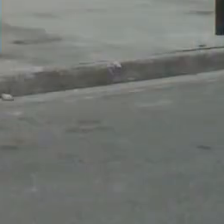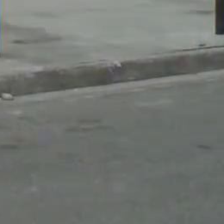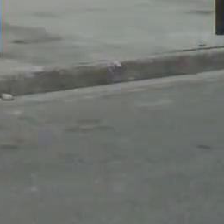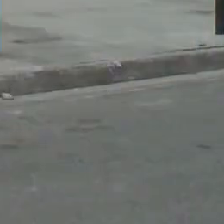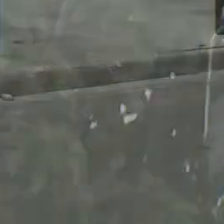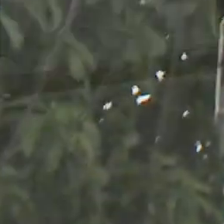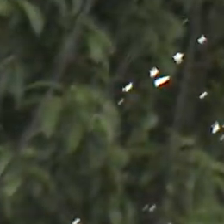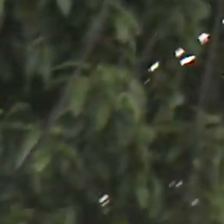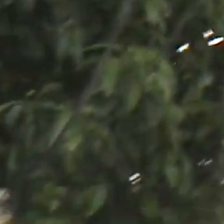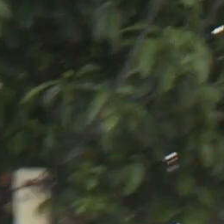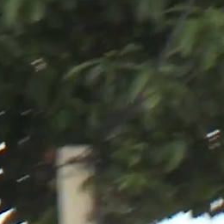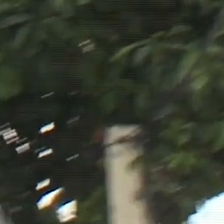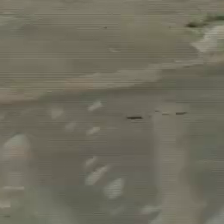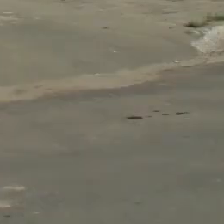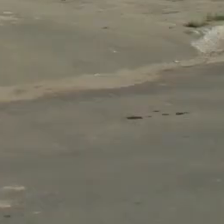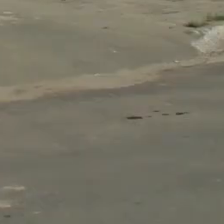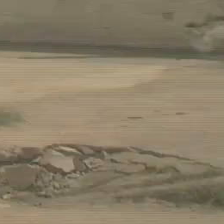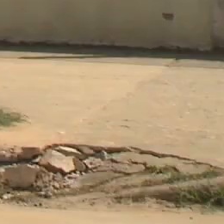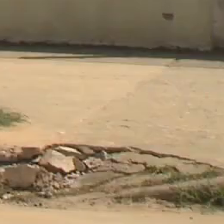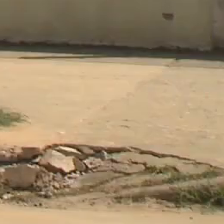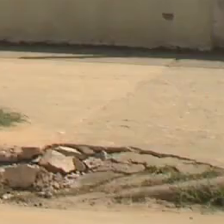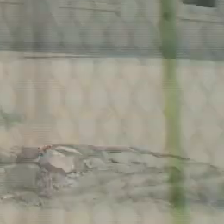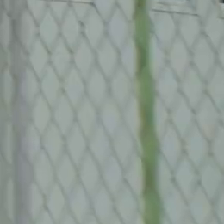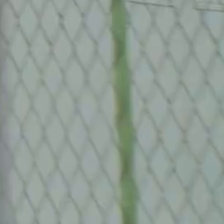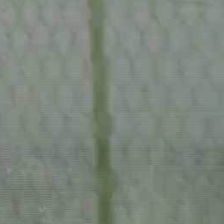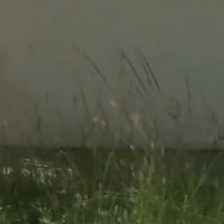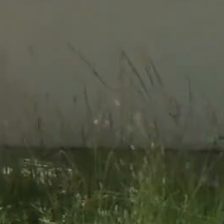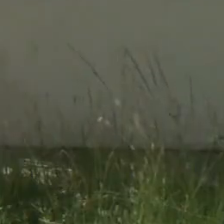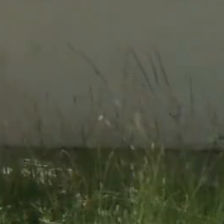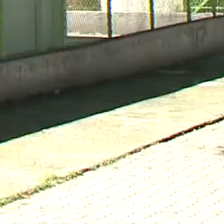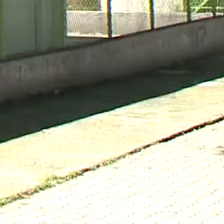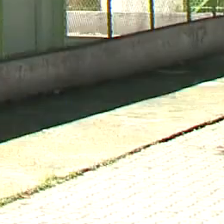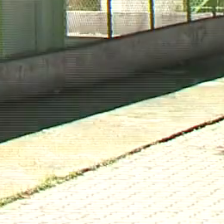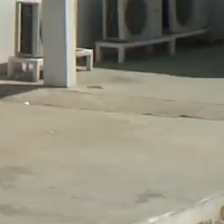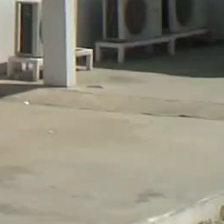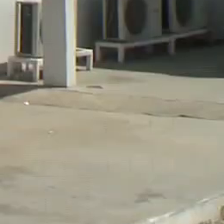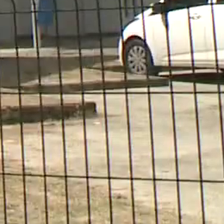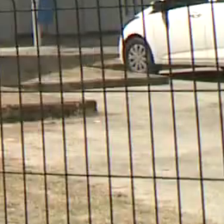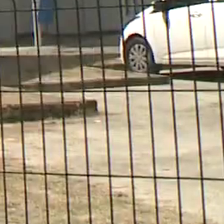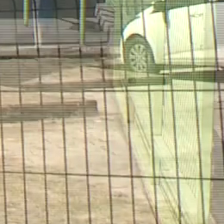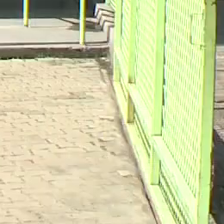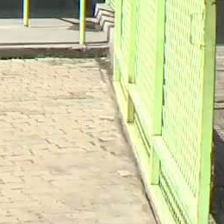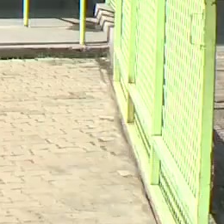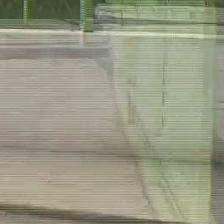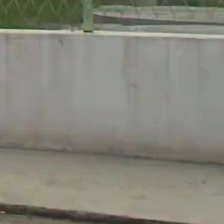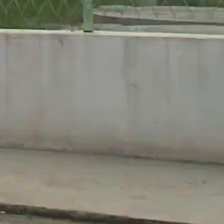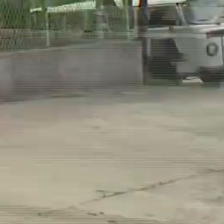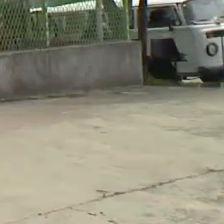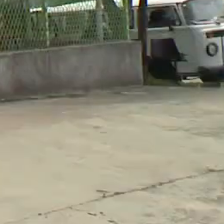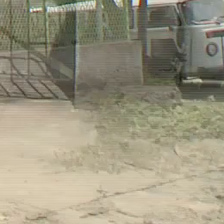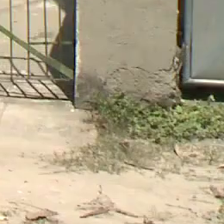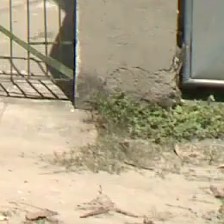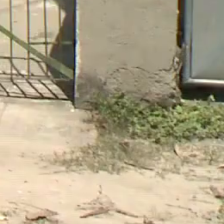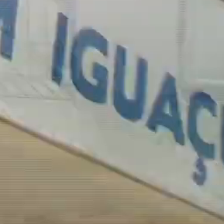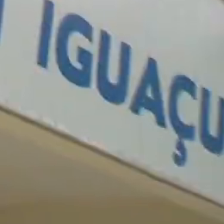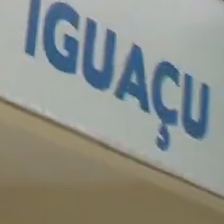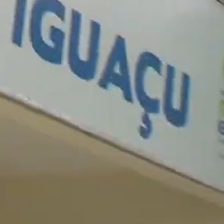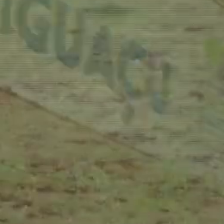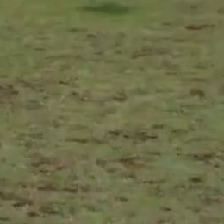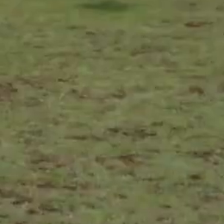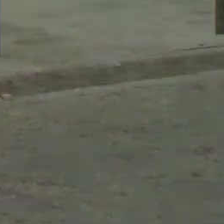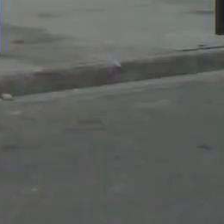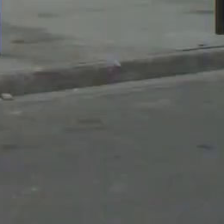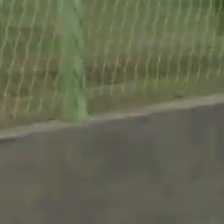Quero avançar com Burnier, o meu prefeito. Iguaçuano com amor bate no peito. Quero avançar